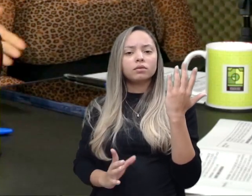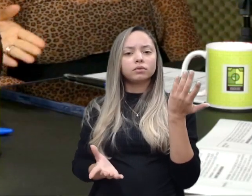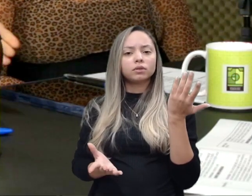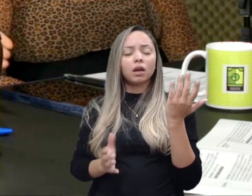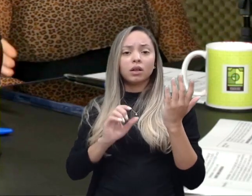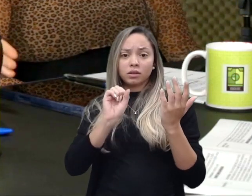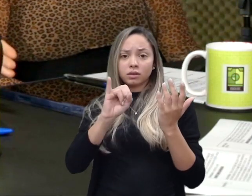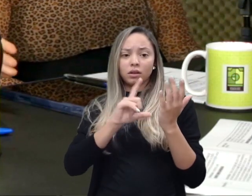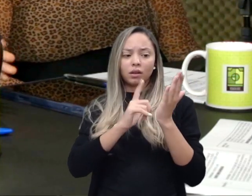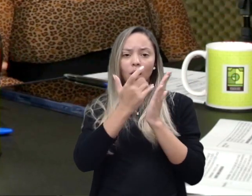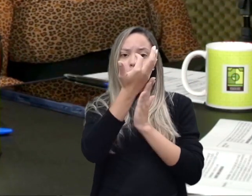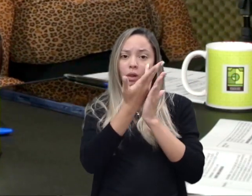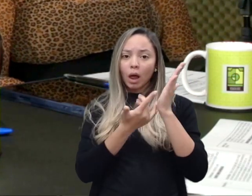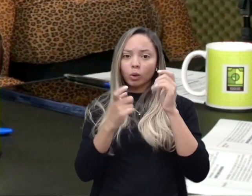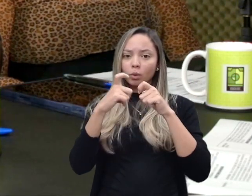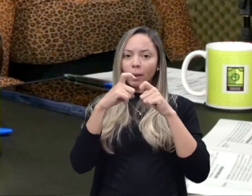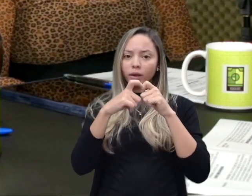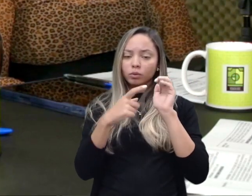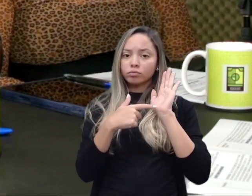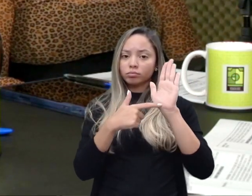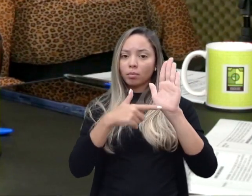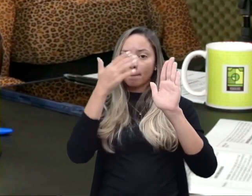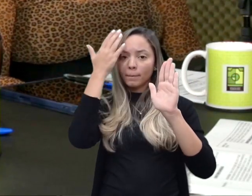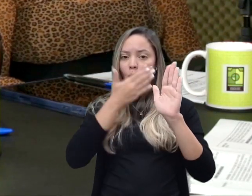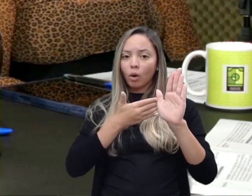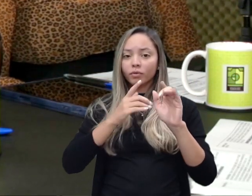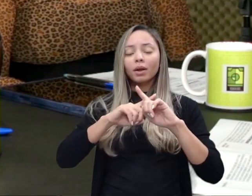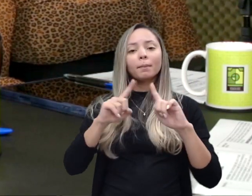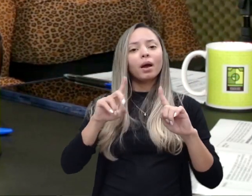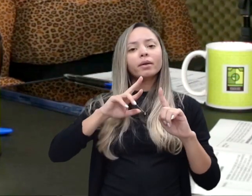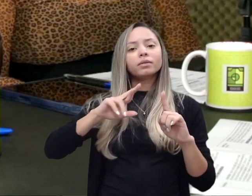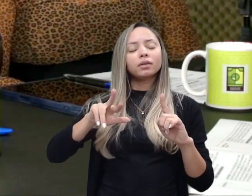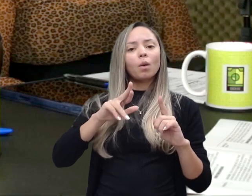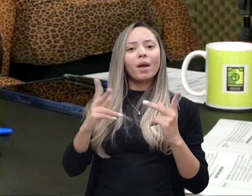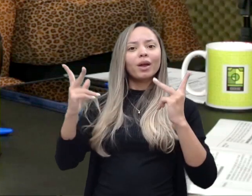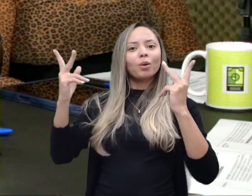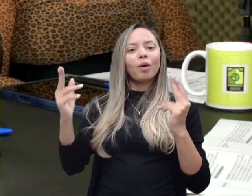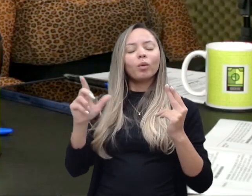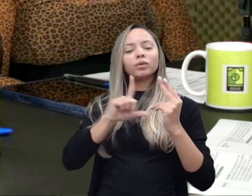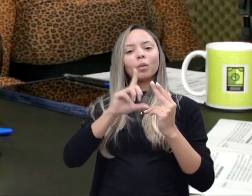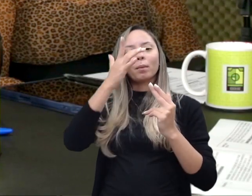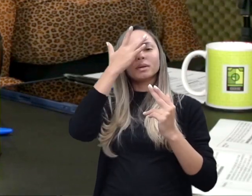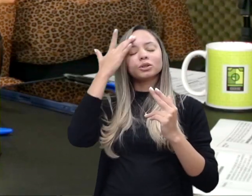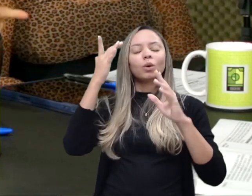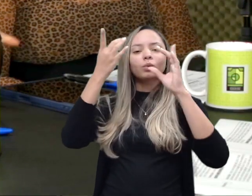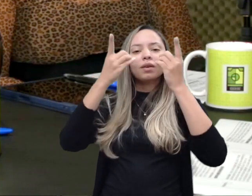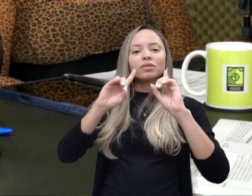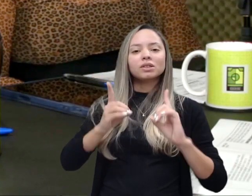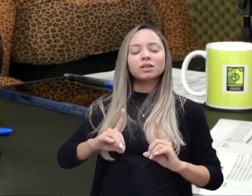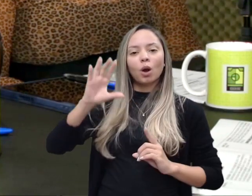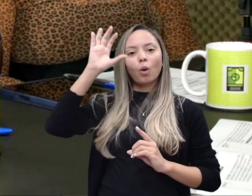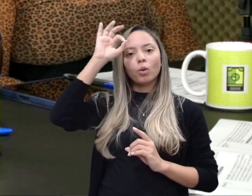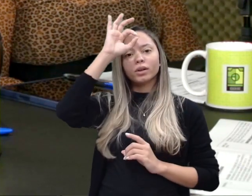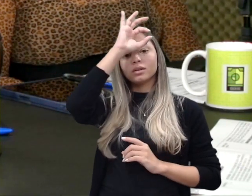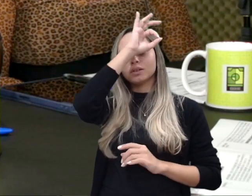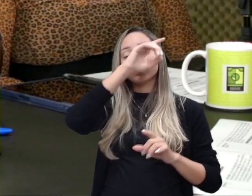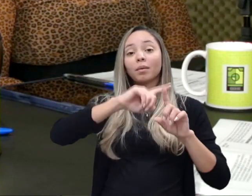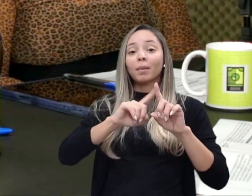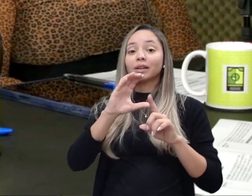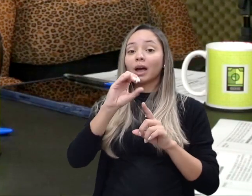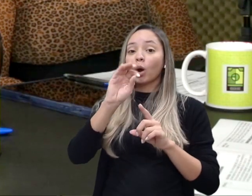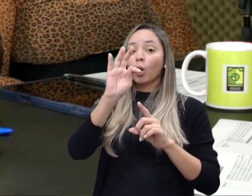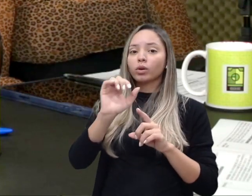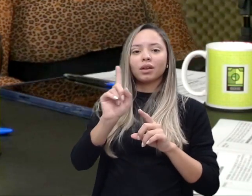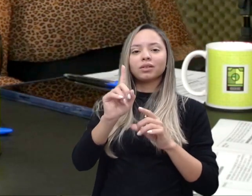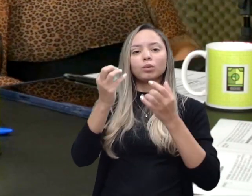médico que ateste isso. Mas não é a mesma coisa que ter uma pessoa com deficiência cognitiva. Mas na empresa, nas cotas, ele não diz, tem que